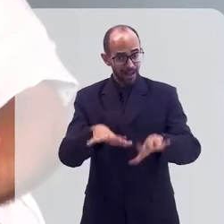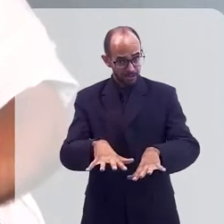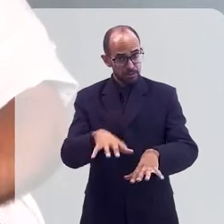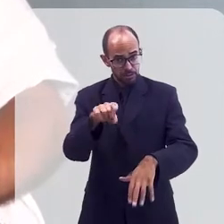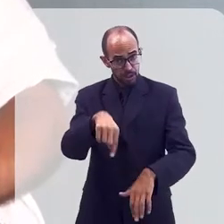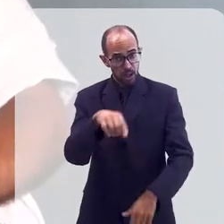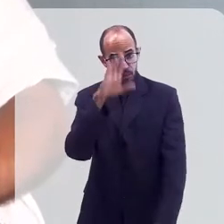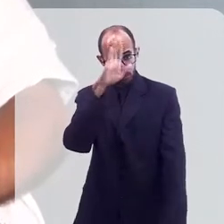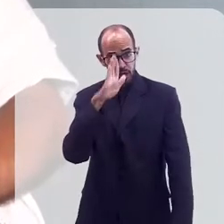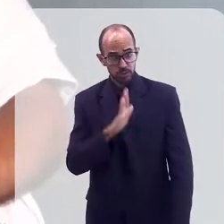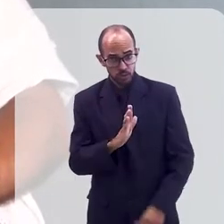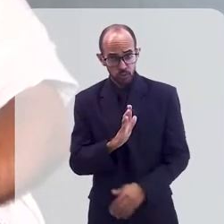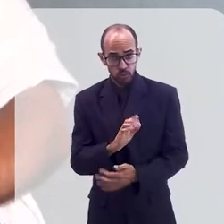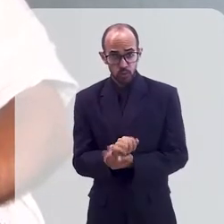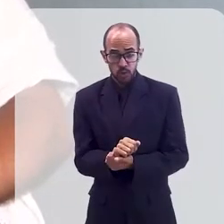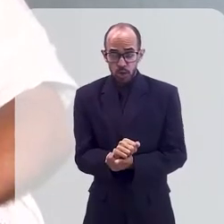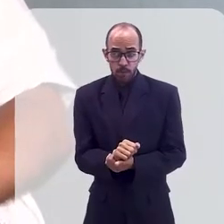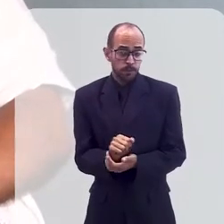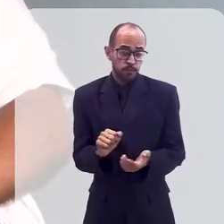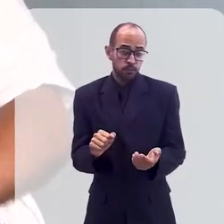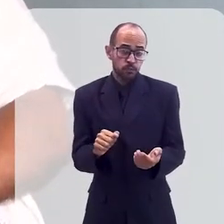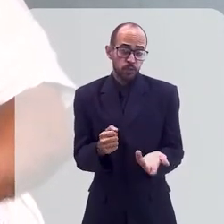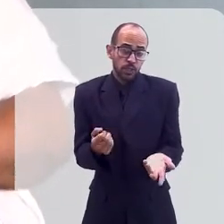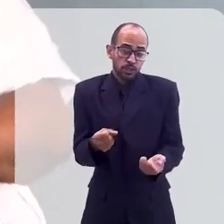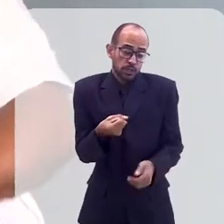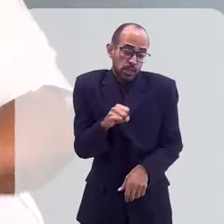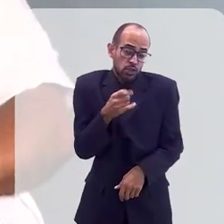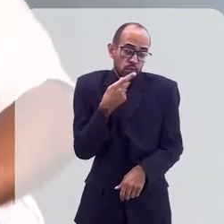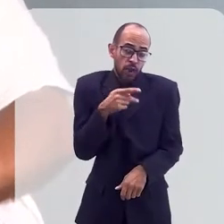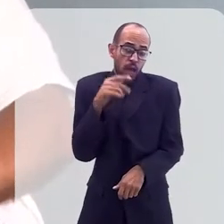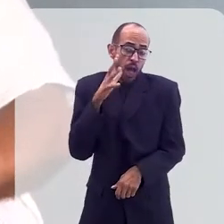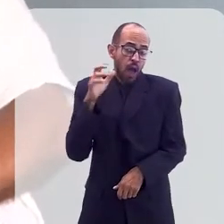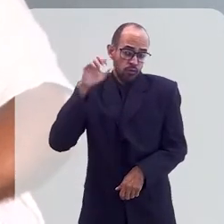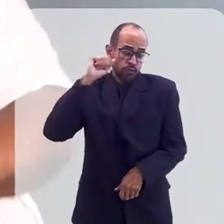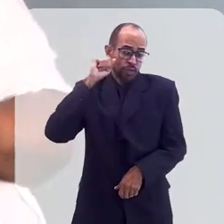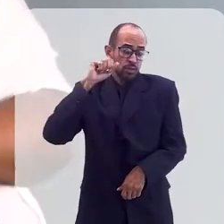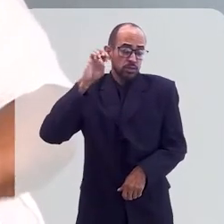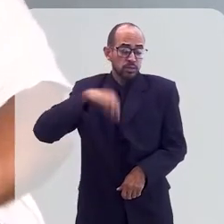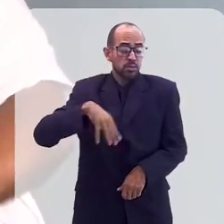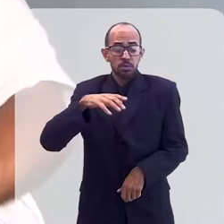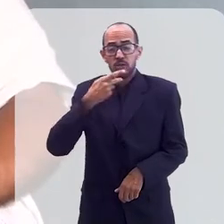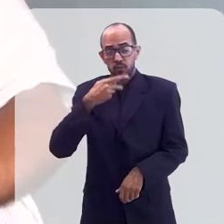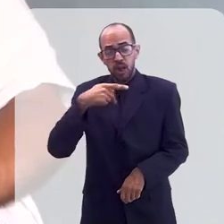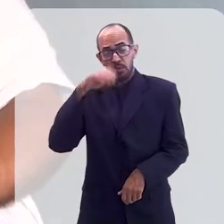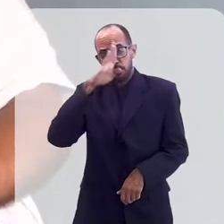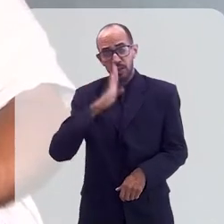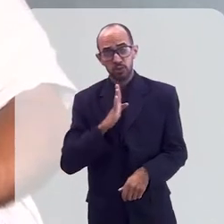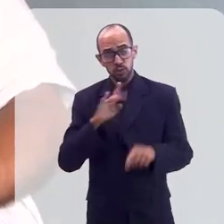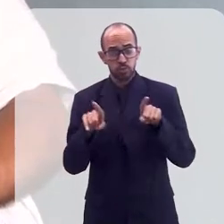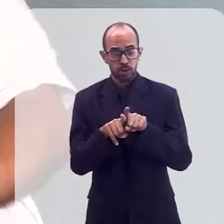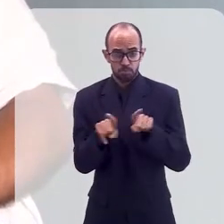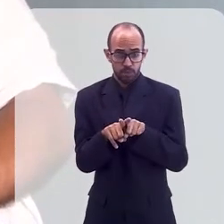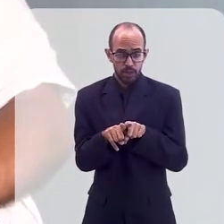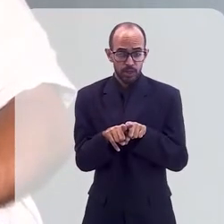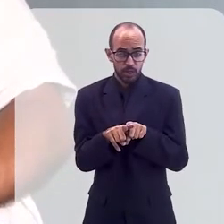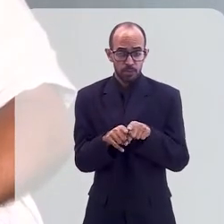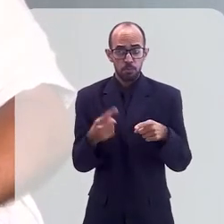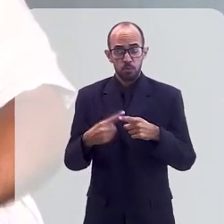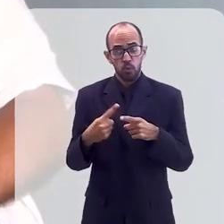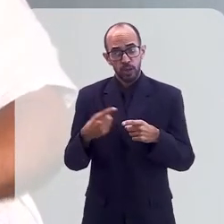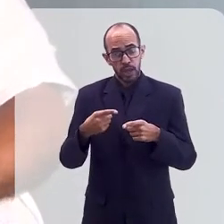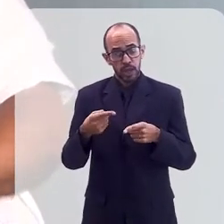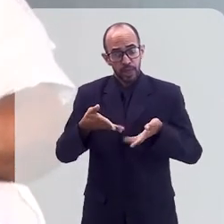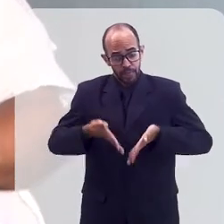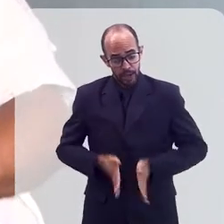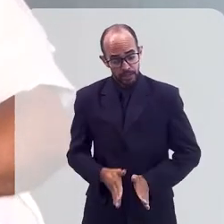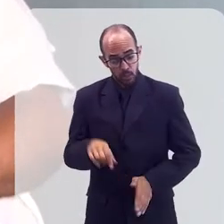assim. A gente não consegue falar, a gente vai falar em África, mas vai falar no Brasil também, né? Afinal de